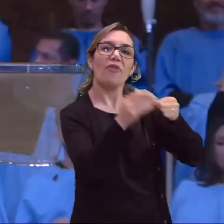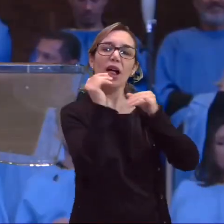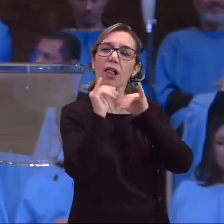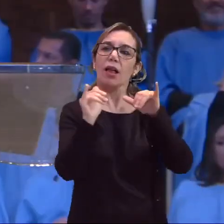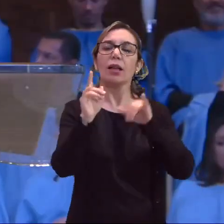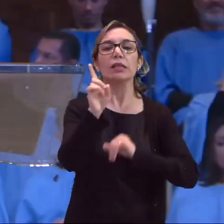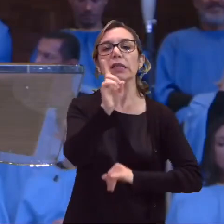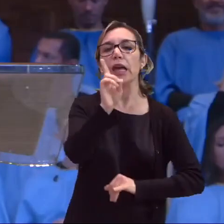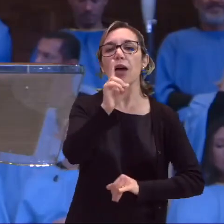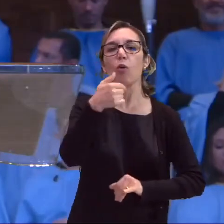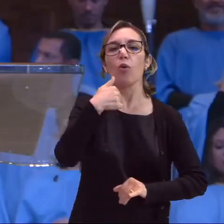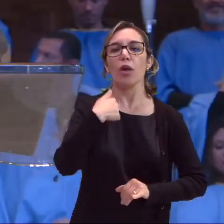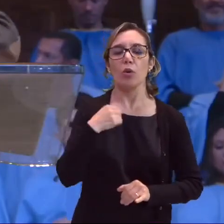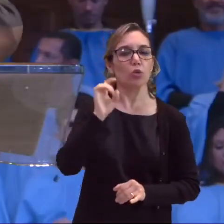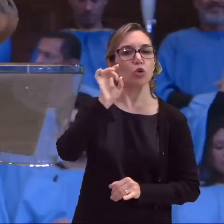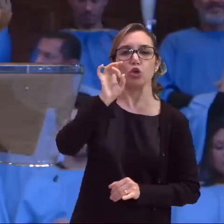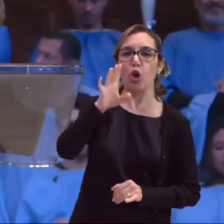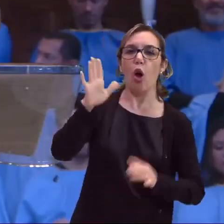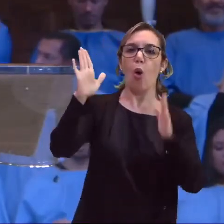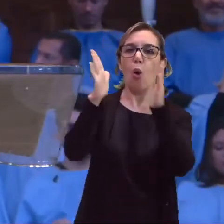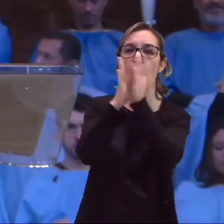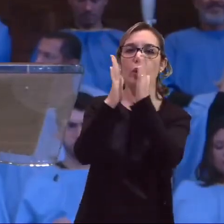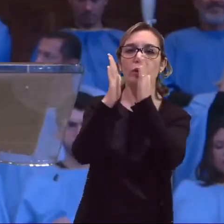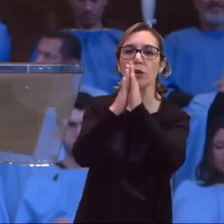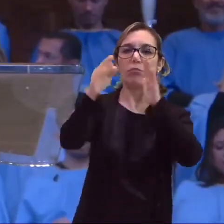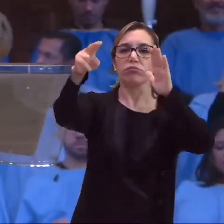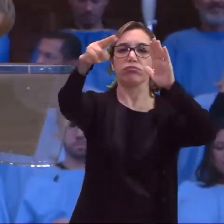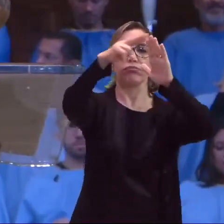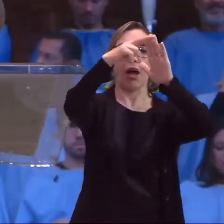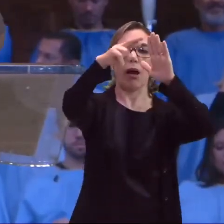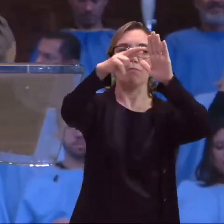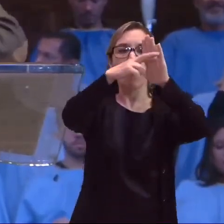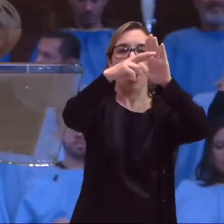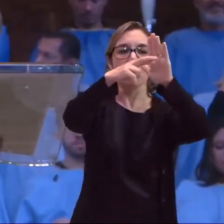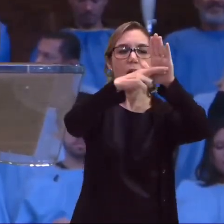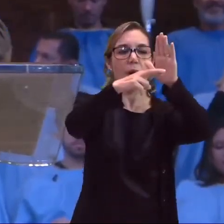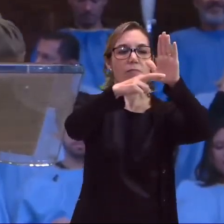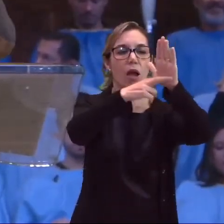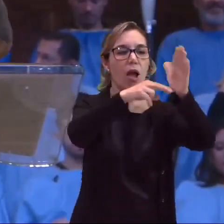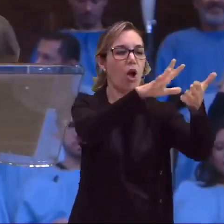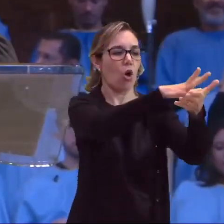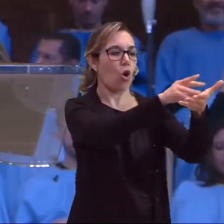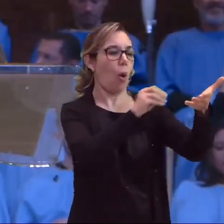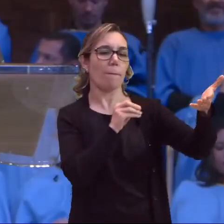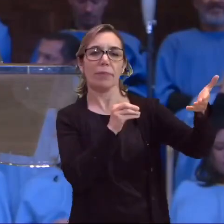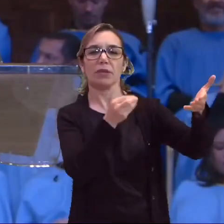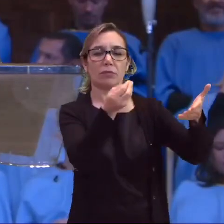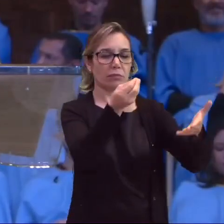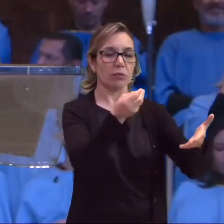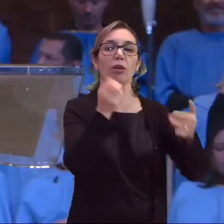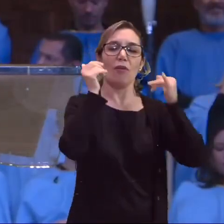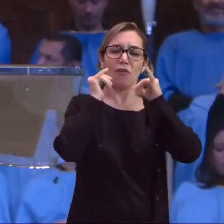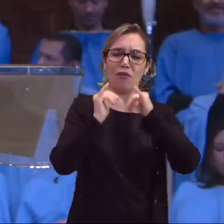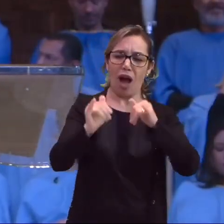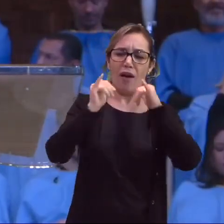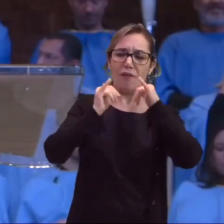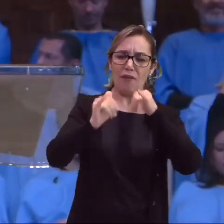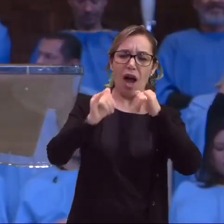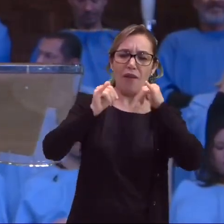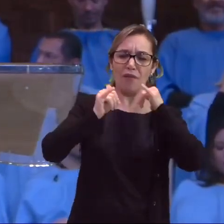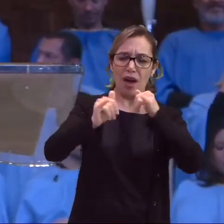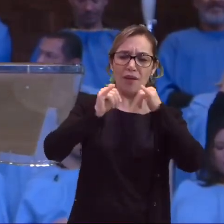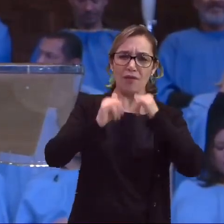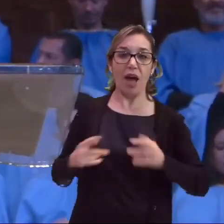dos Efésios eles repetiam um mantra ficavam repetindo repetindo repetindo em